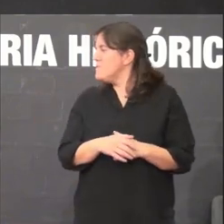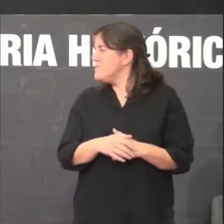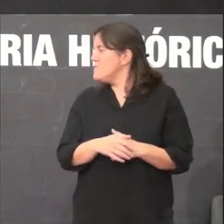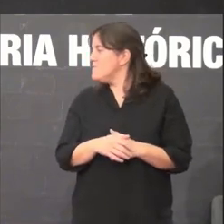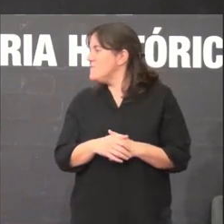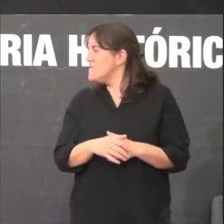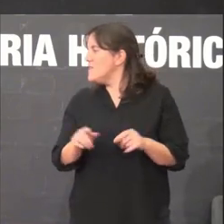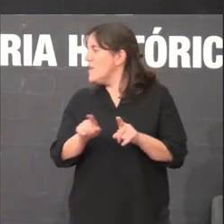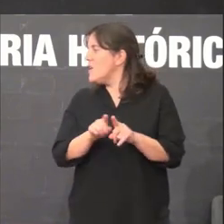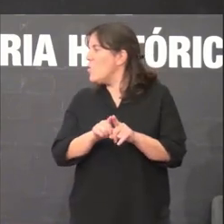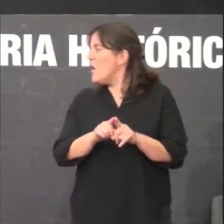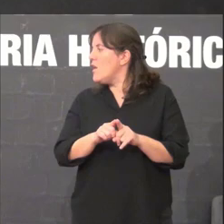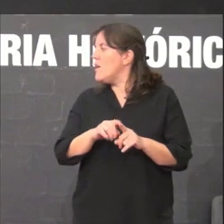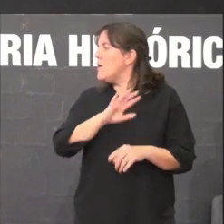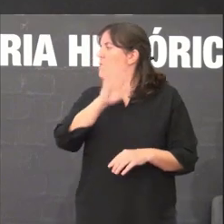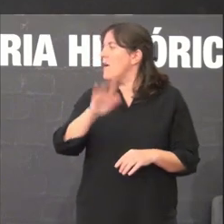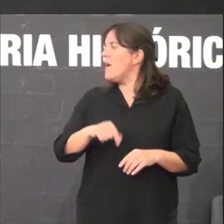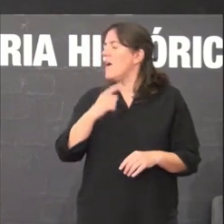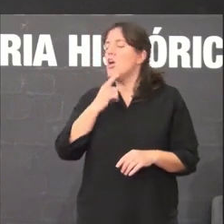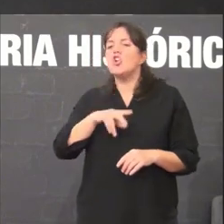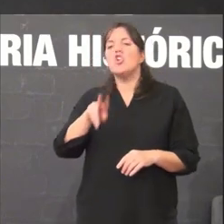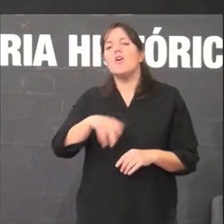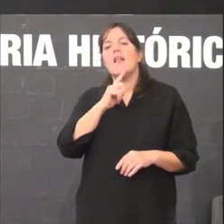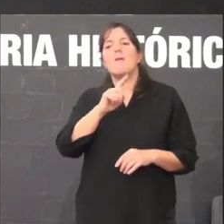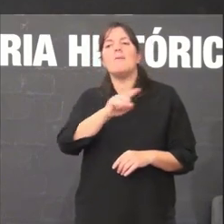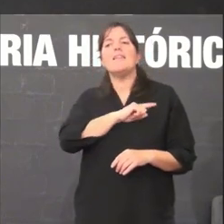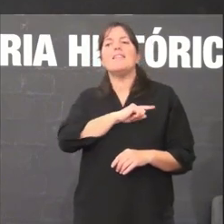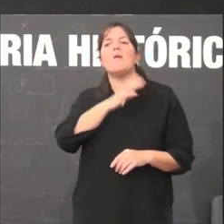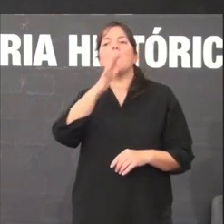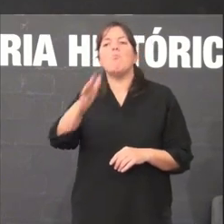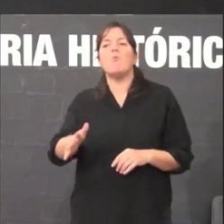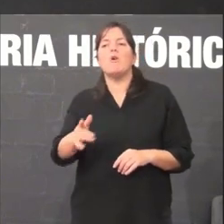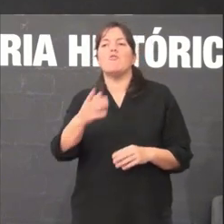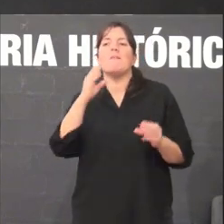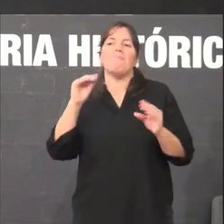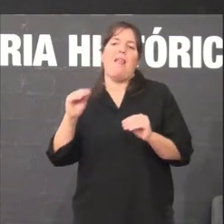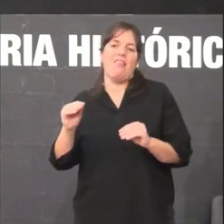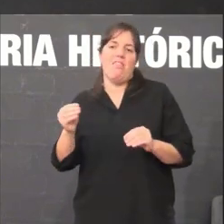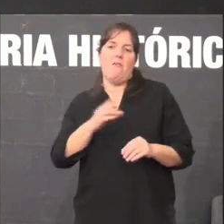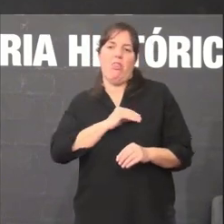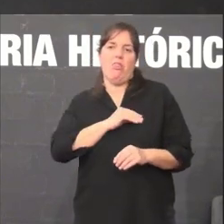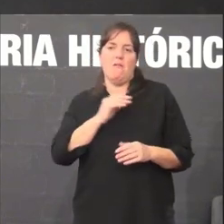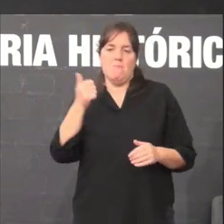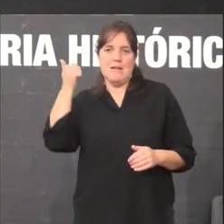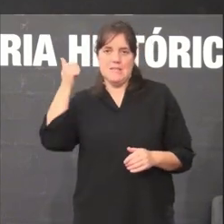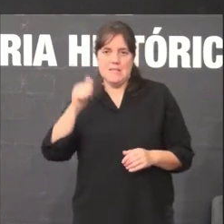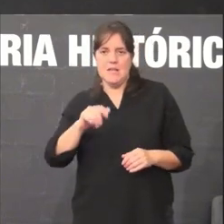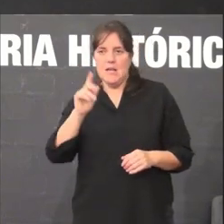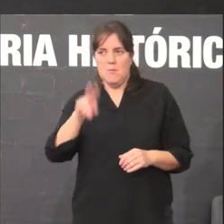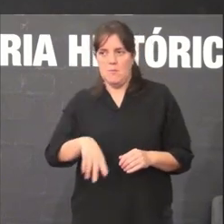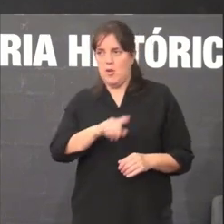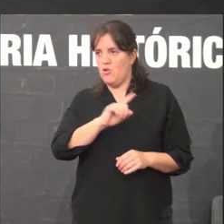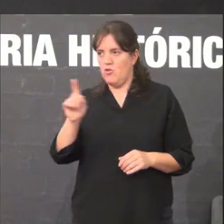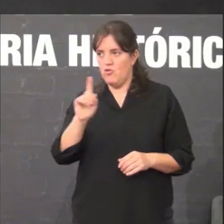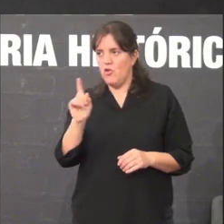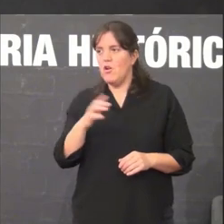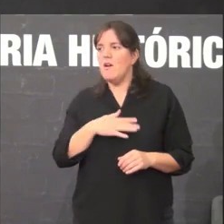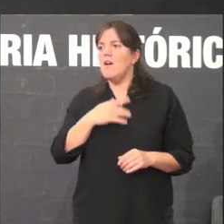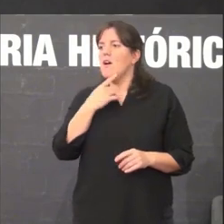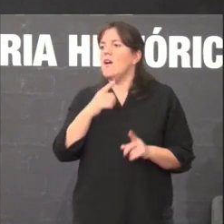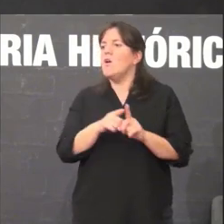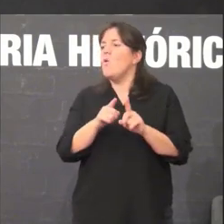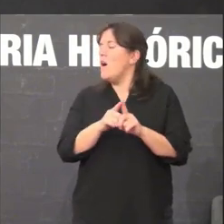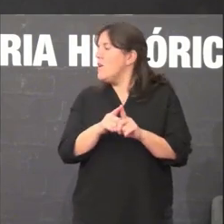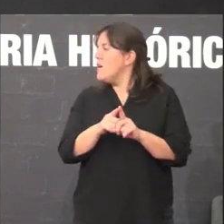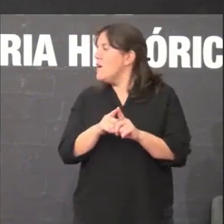Ou seja, era uma coisa mais branda, não era militar, por isso era mais branda. Mas não só. Que tinha tido um